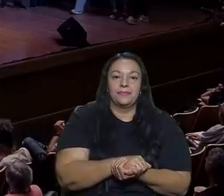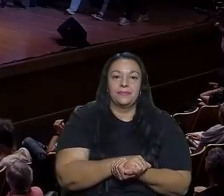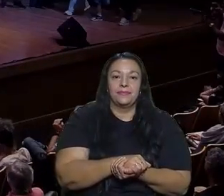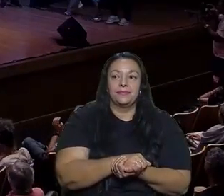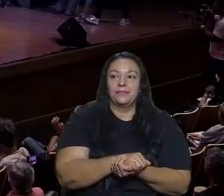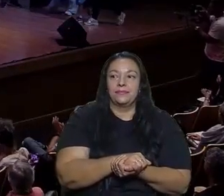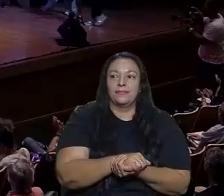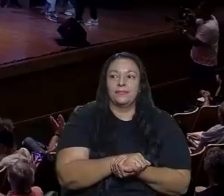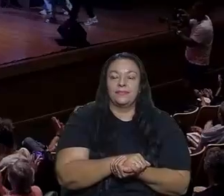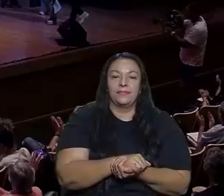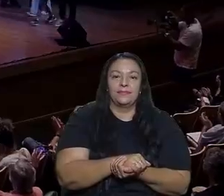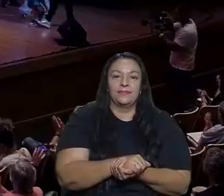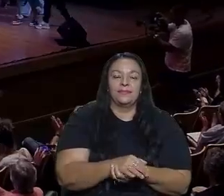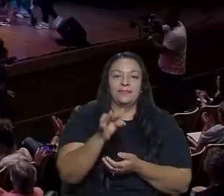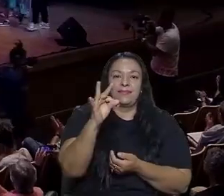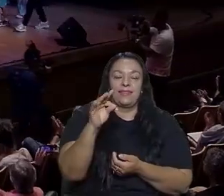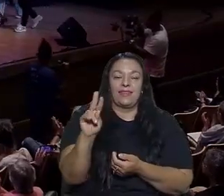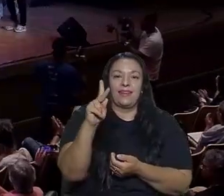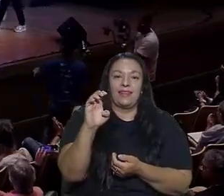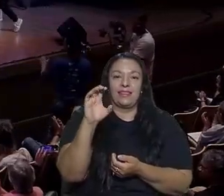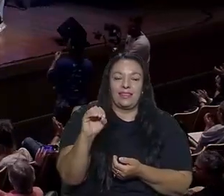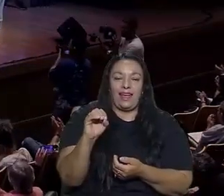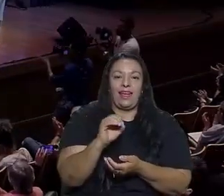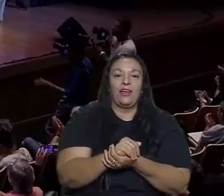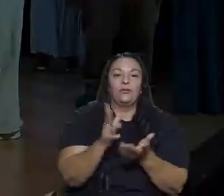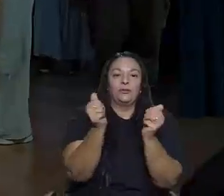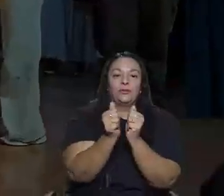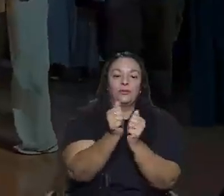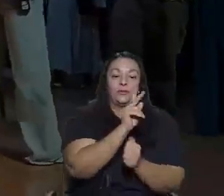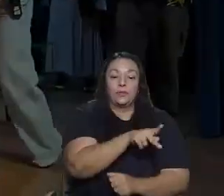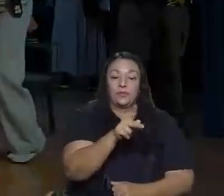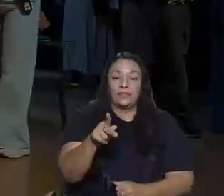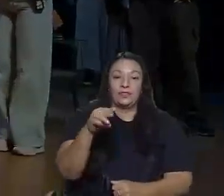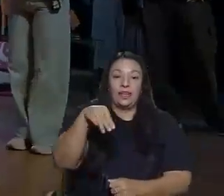Vamos receber o Theo Vaz e sua professora Márcia Maria.